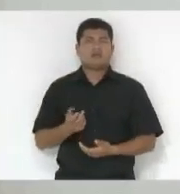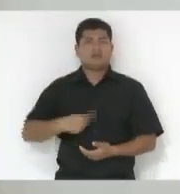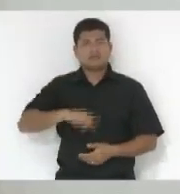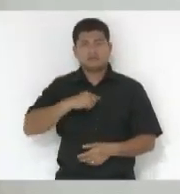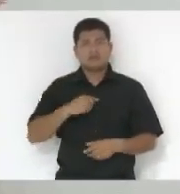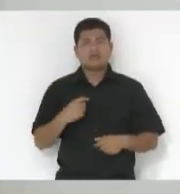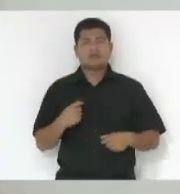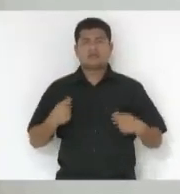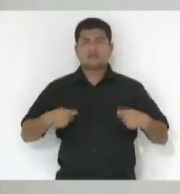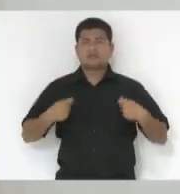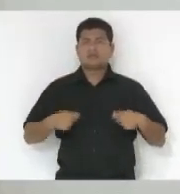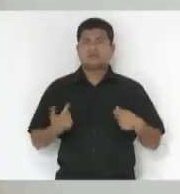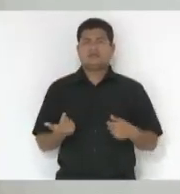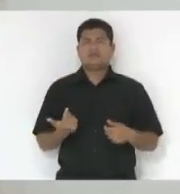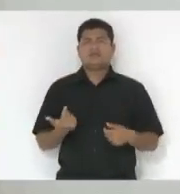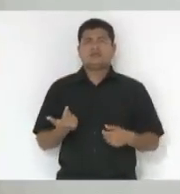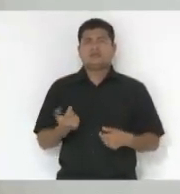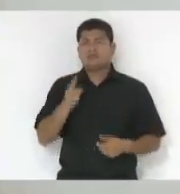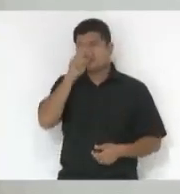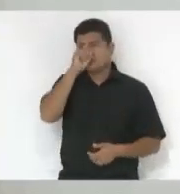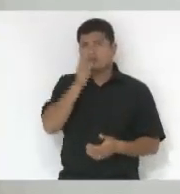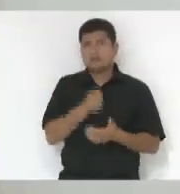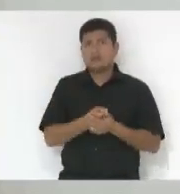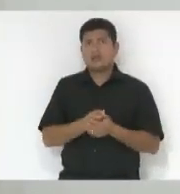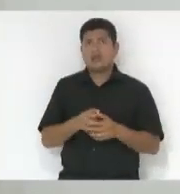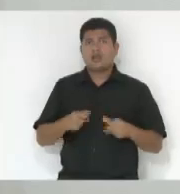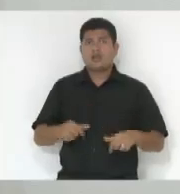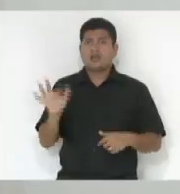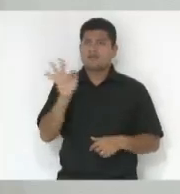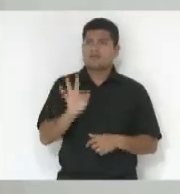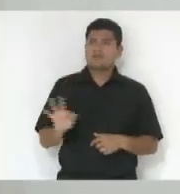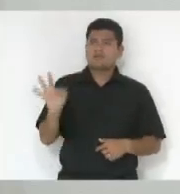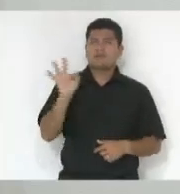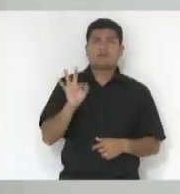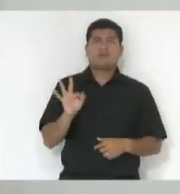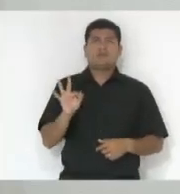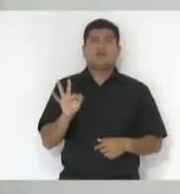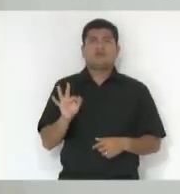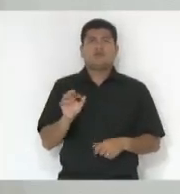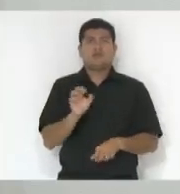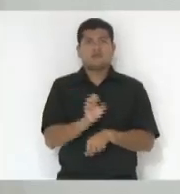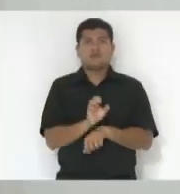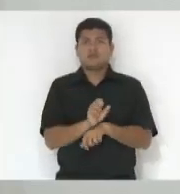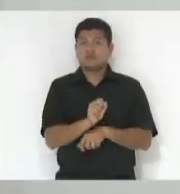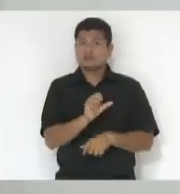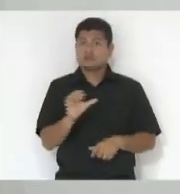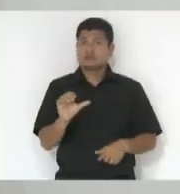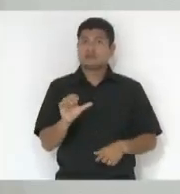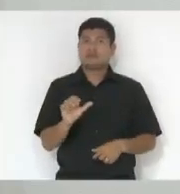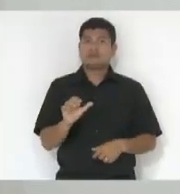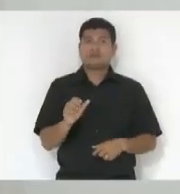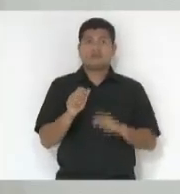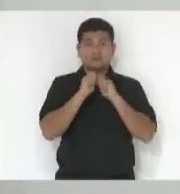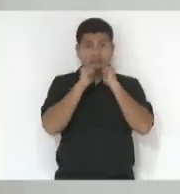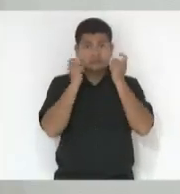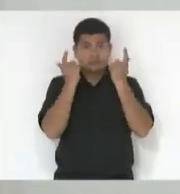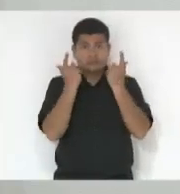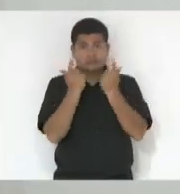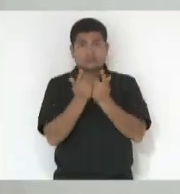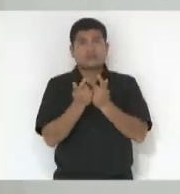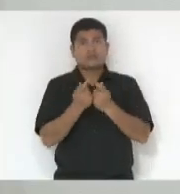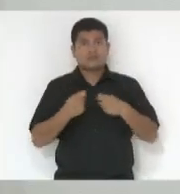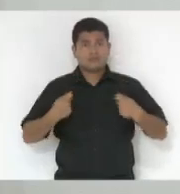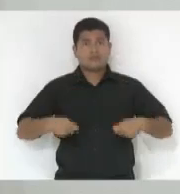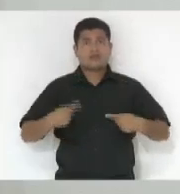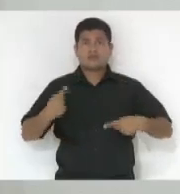aqui. Isso é uma federação, sendo uma federação Santa Catarina e a Assembleia Legislativa que deve